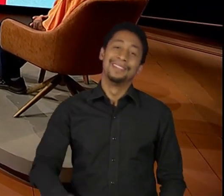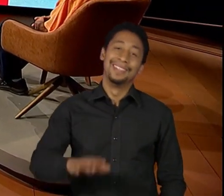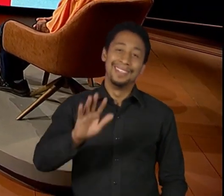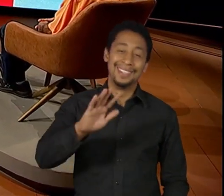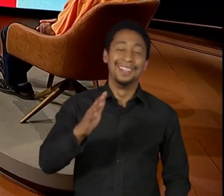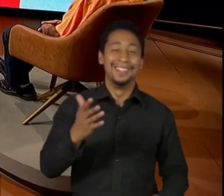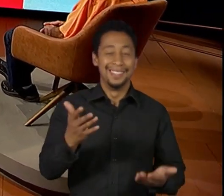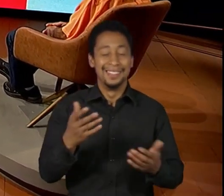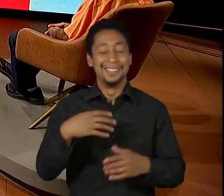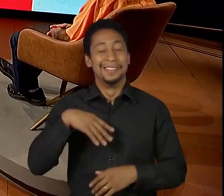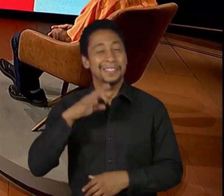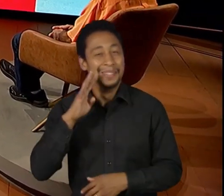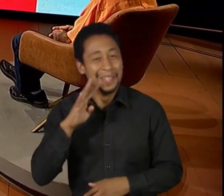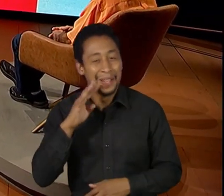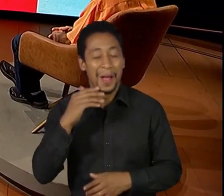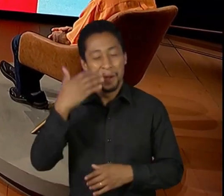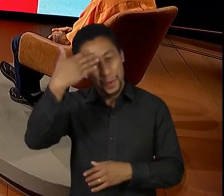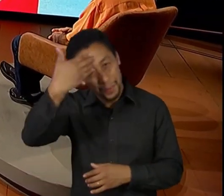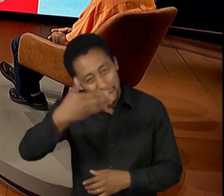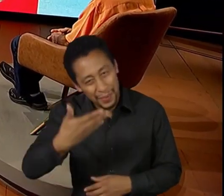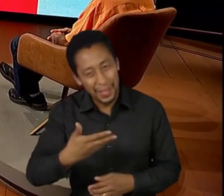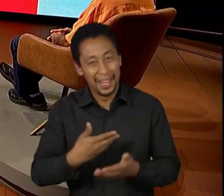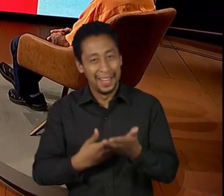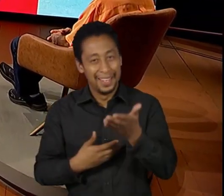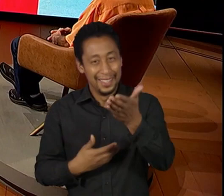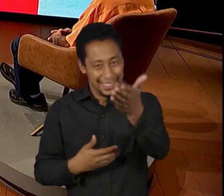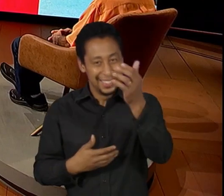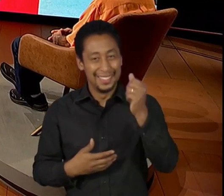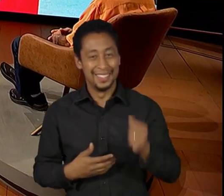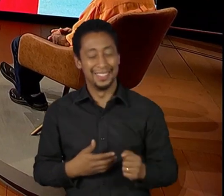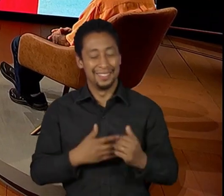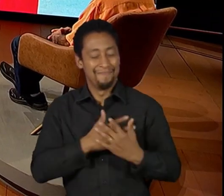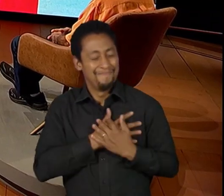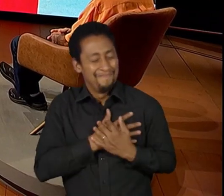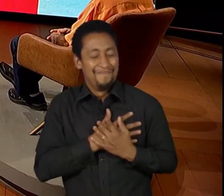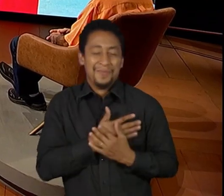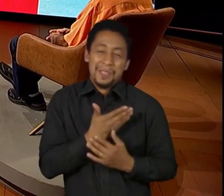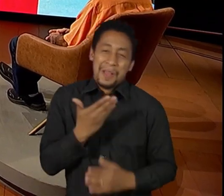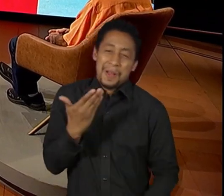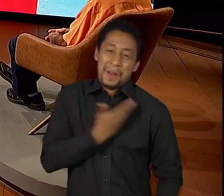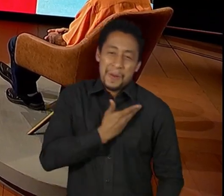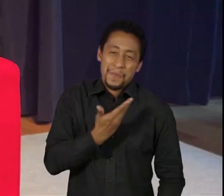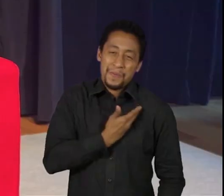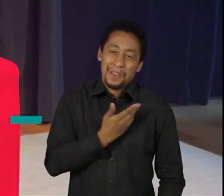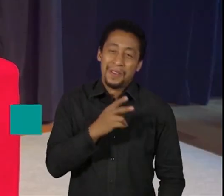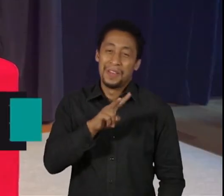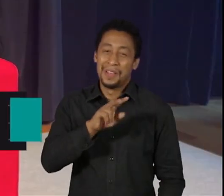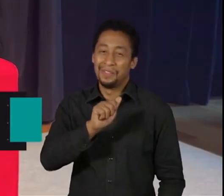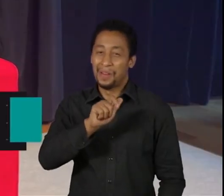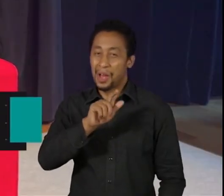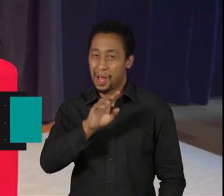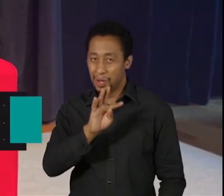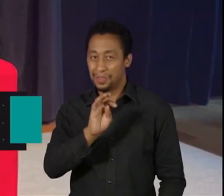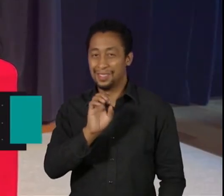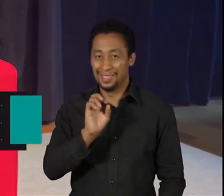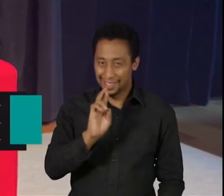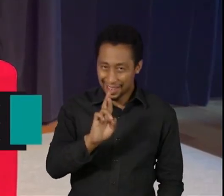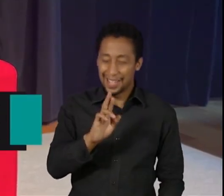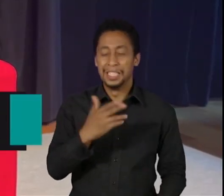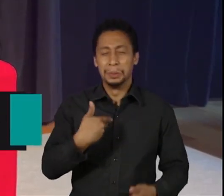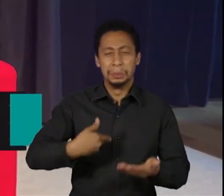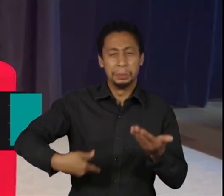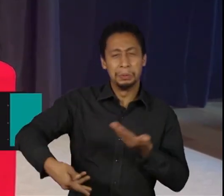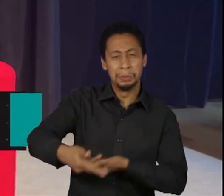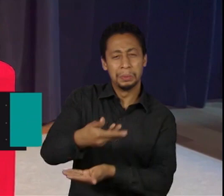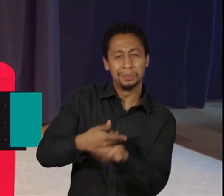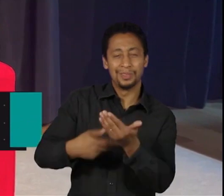está homenageando esse grande ator, querido amigo Walter Breda. Fizemos tantas coisas juntos,